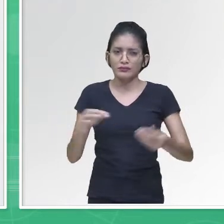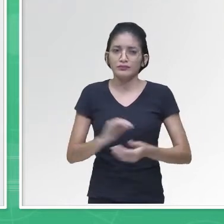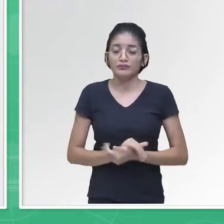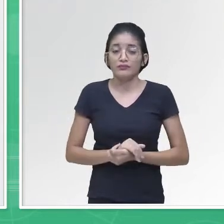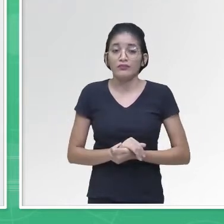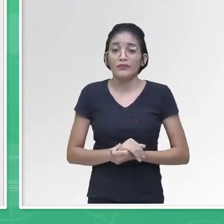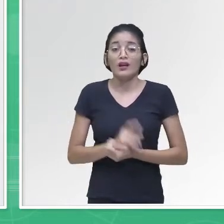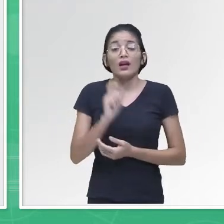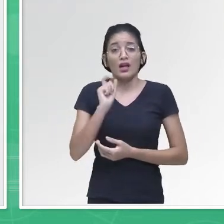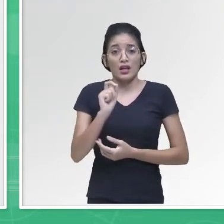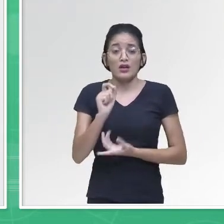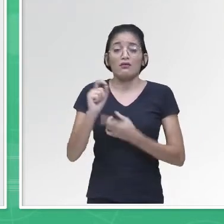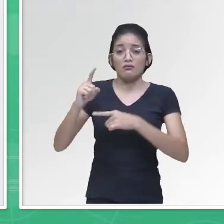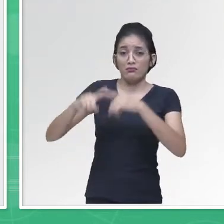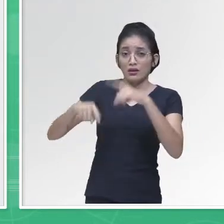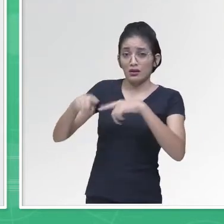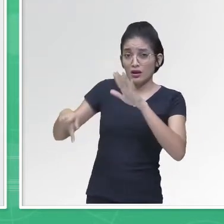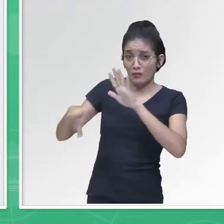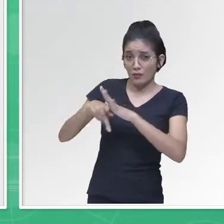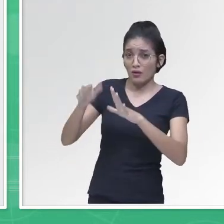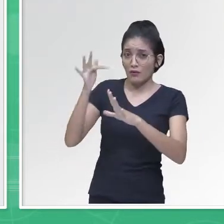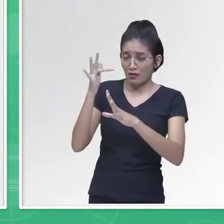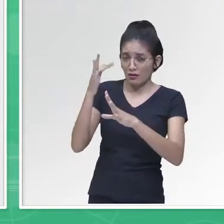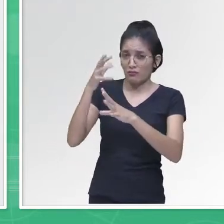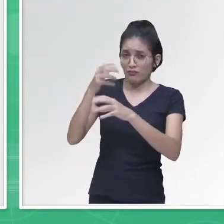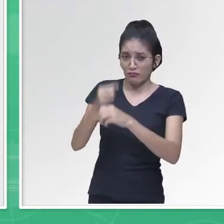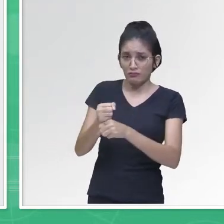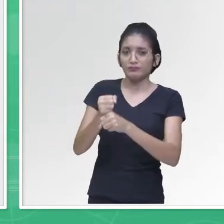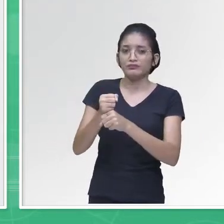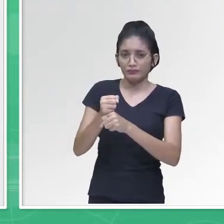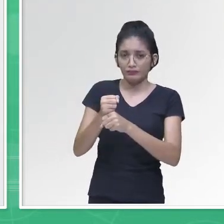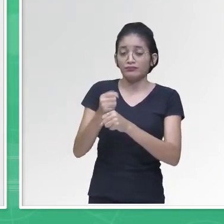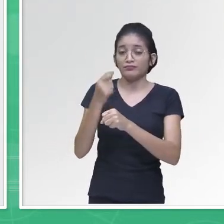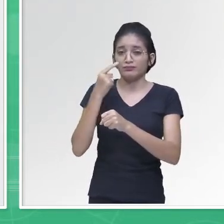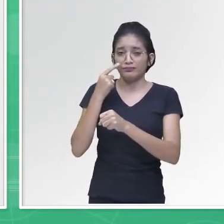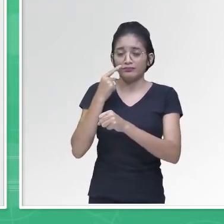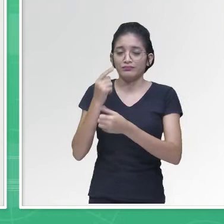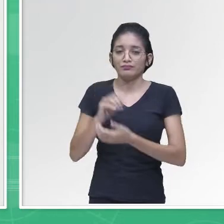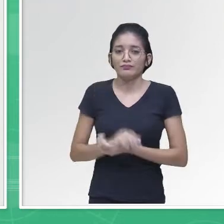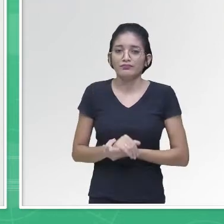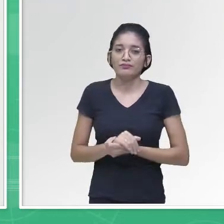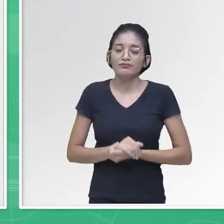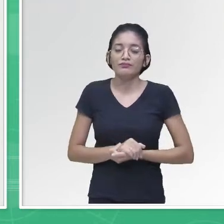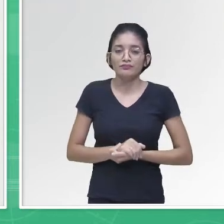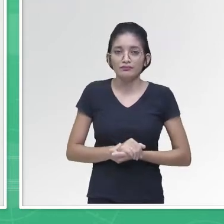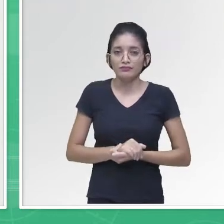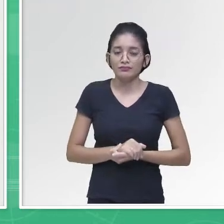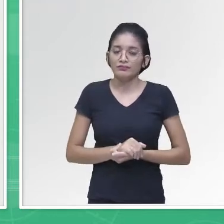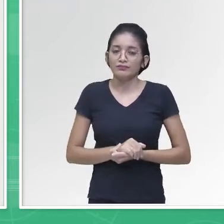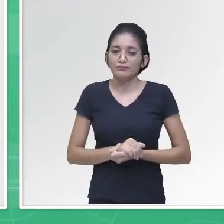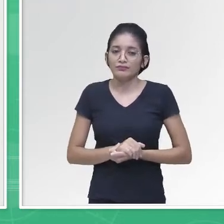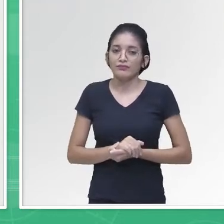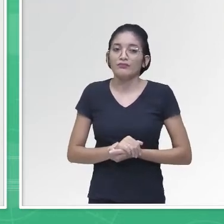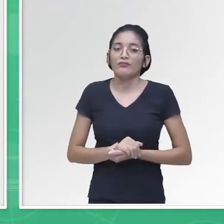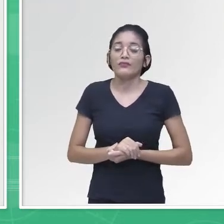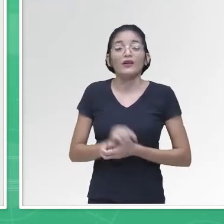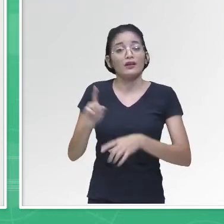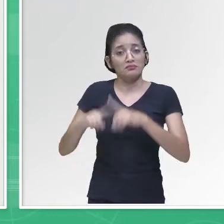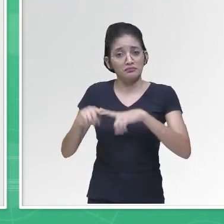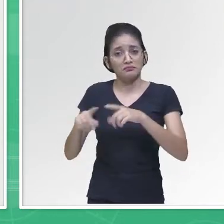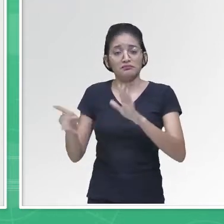uma propriedade física da matéria, é uma propriedade física da